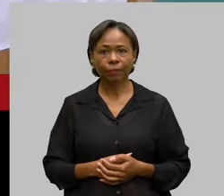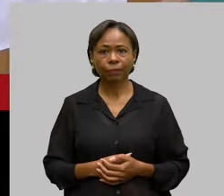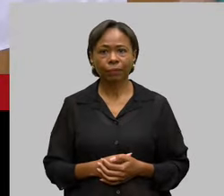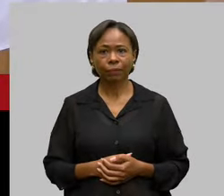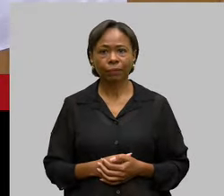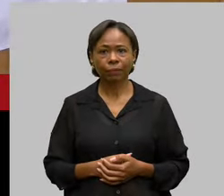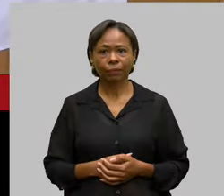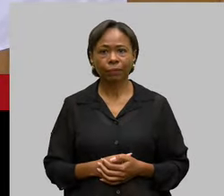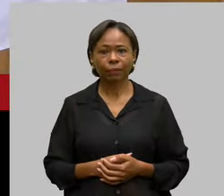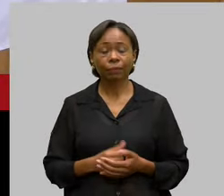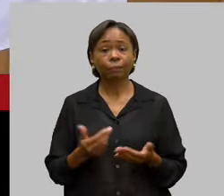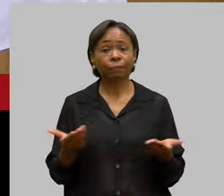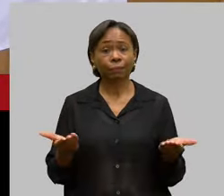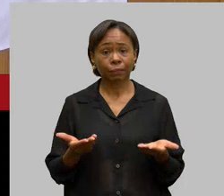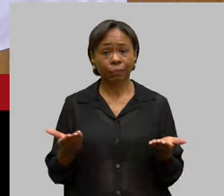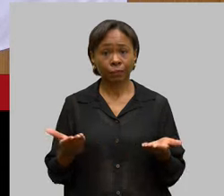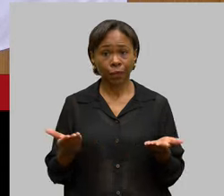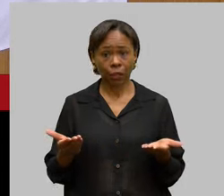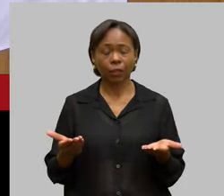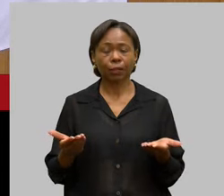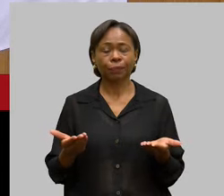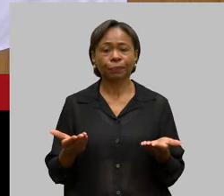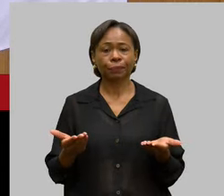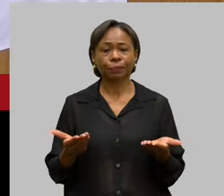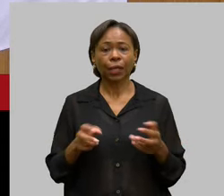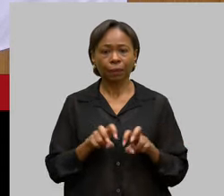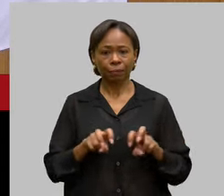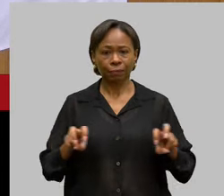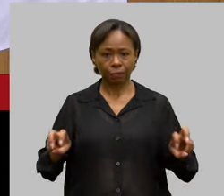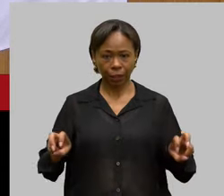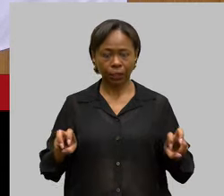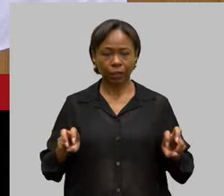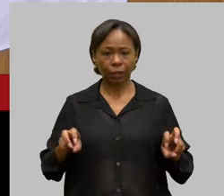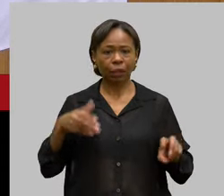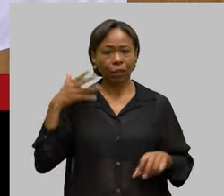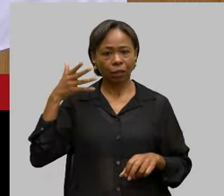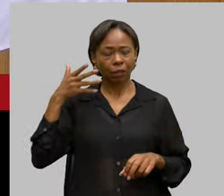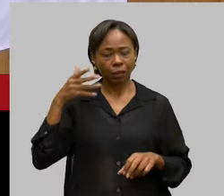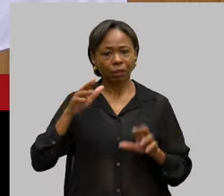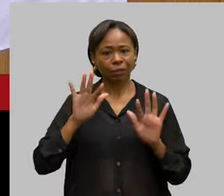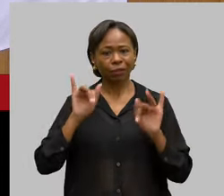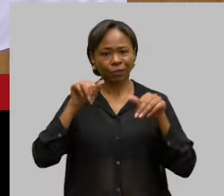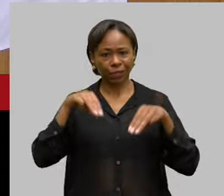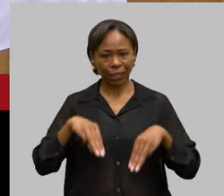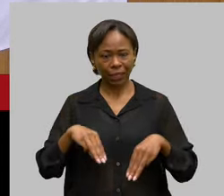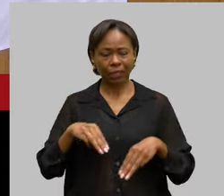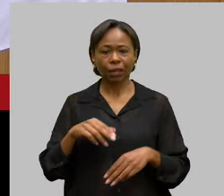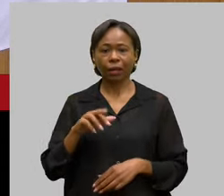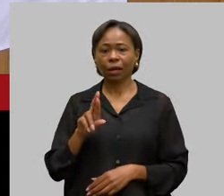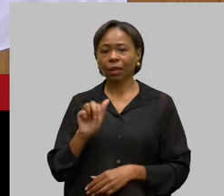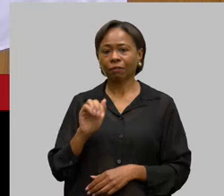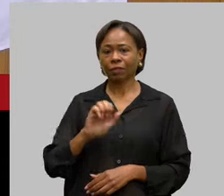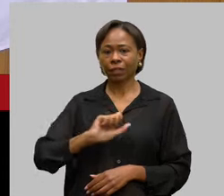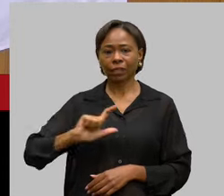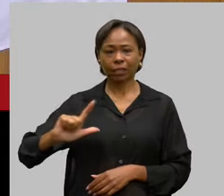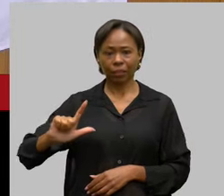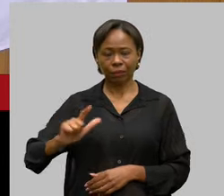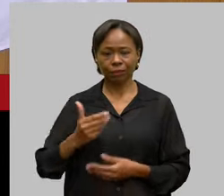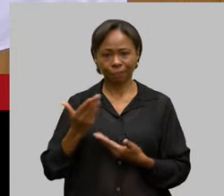gostaríamos de passar para a mesa para as considerações finais começando pelo Dr Rafael Porto de